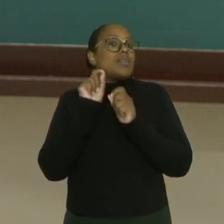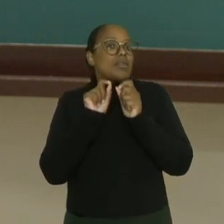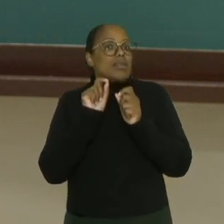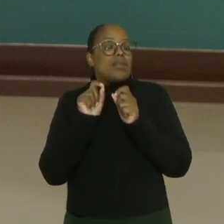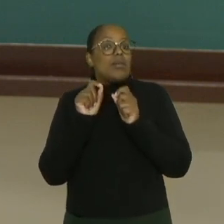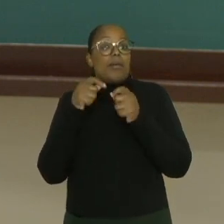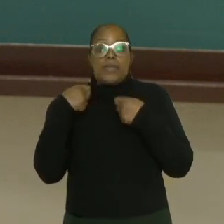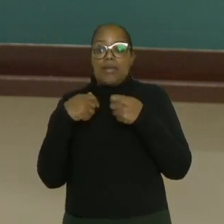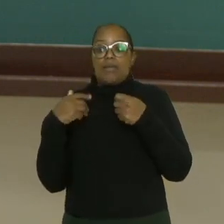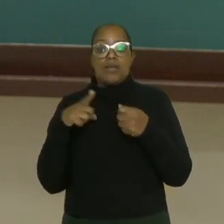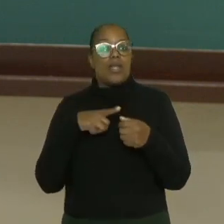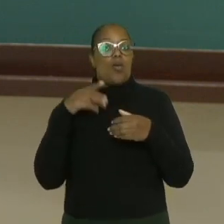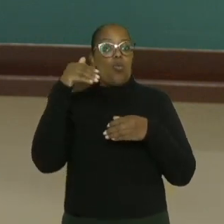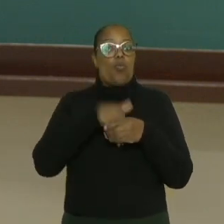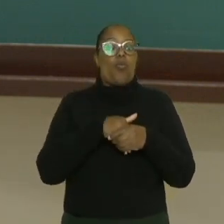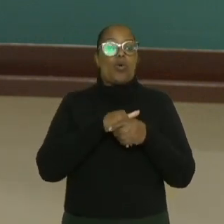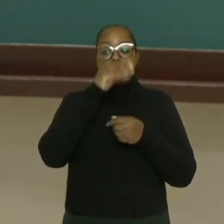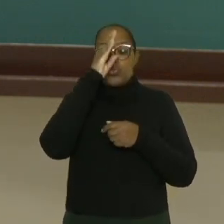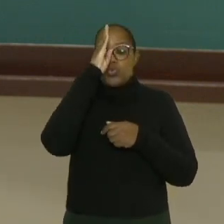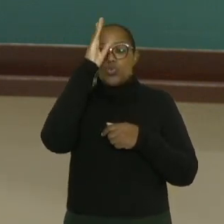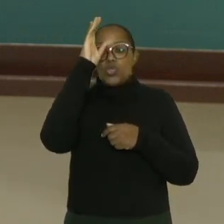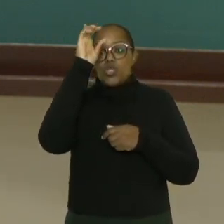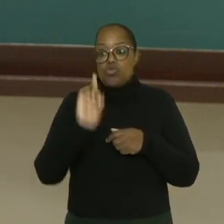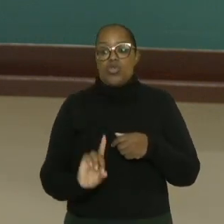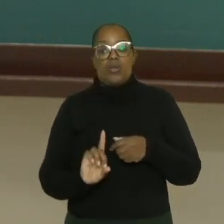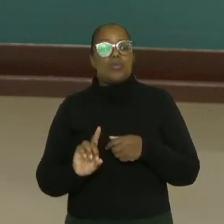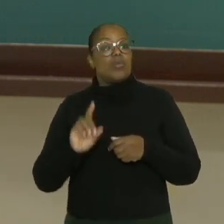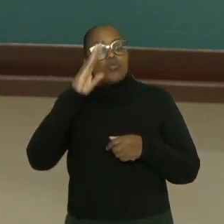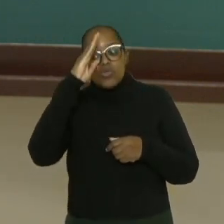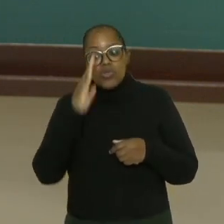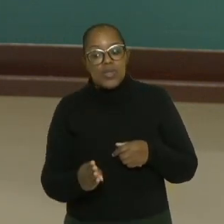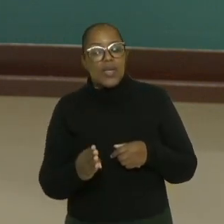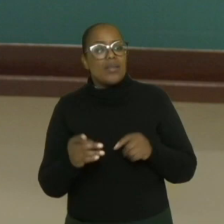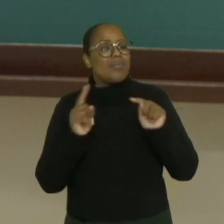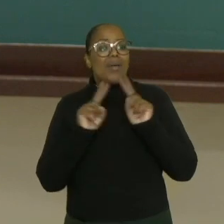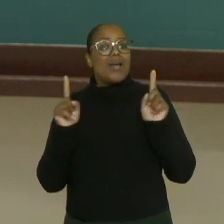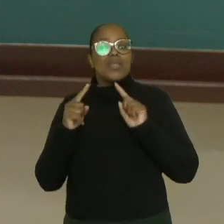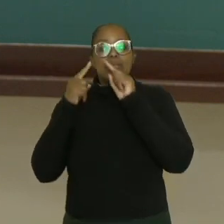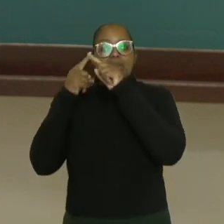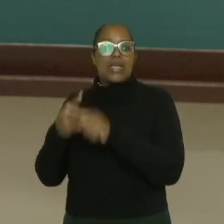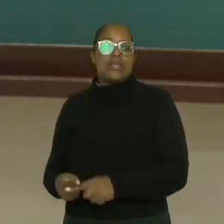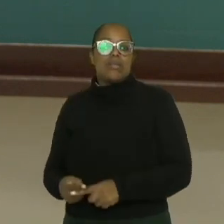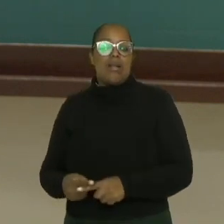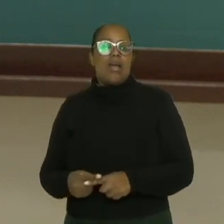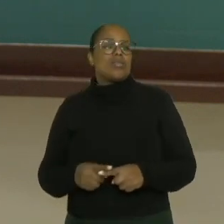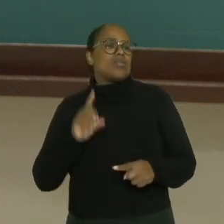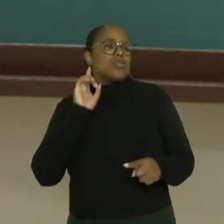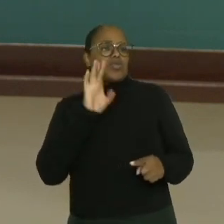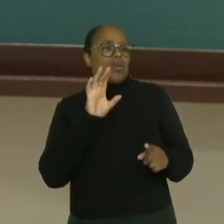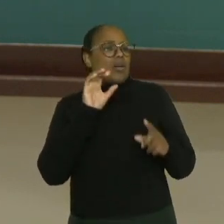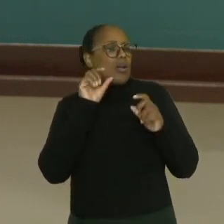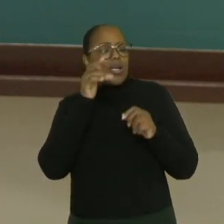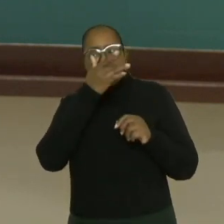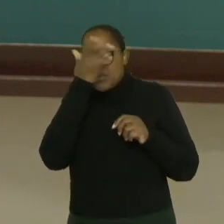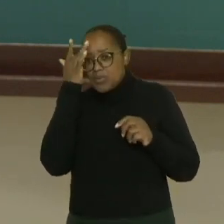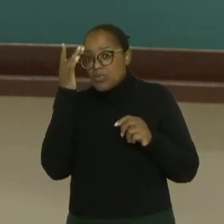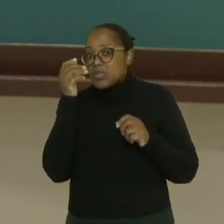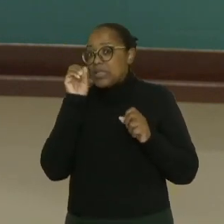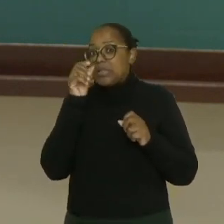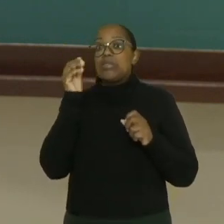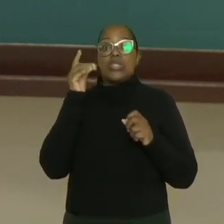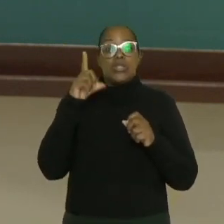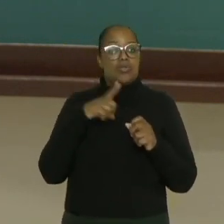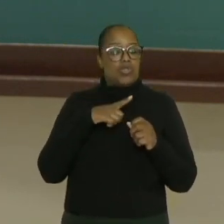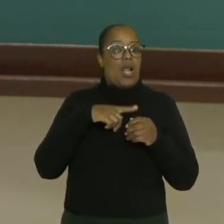voto direto. Olha, todo mundo vai poder votar agora, mas eles cortaram o eleitorado. Agora só quem podia ler e